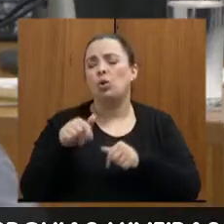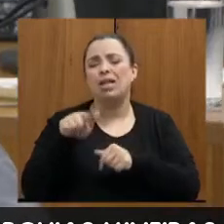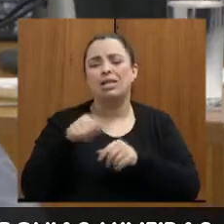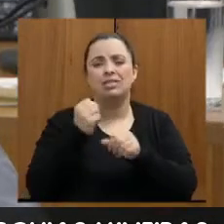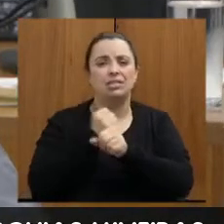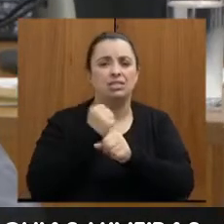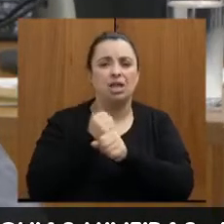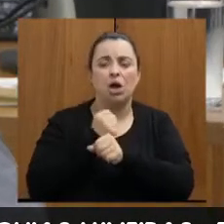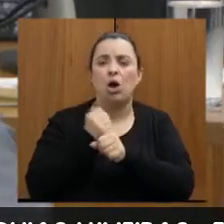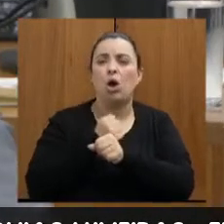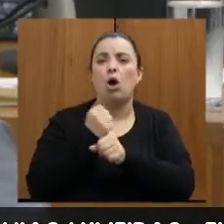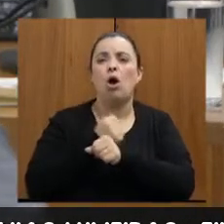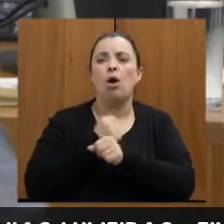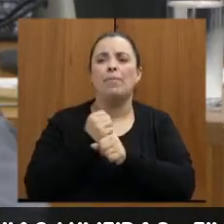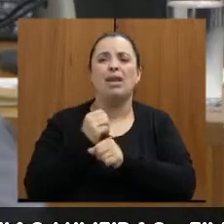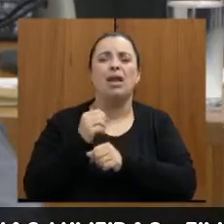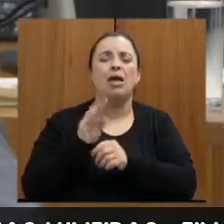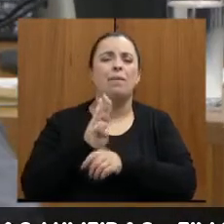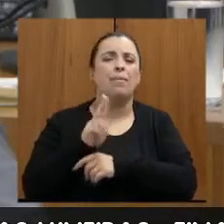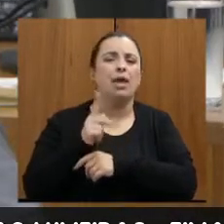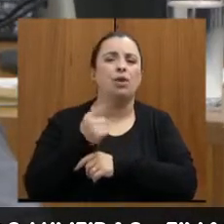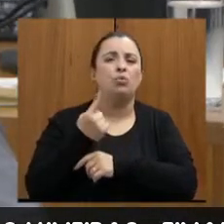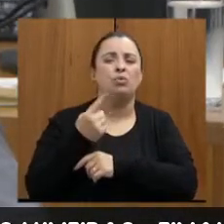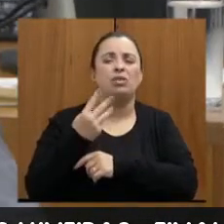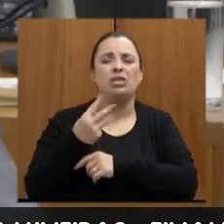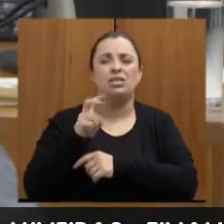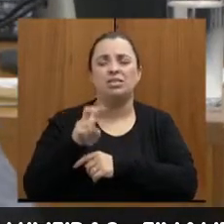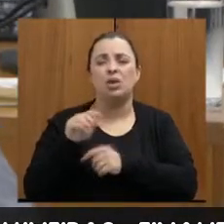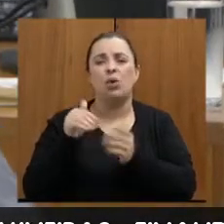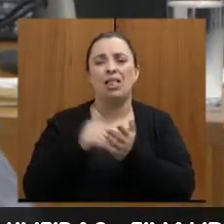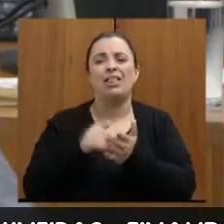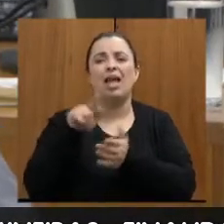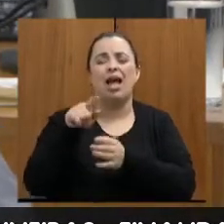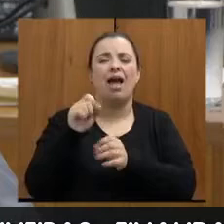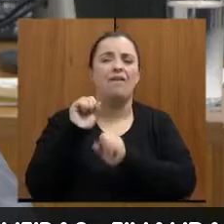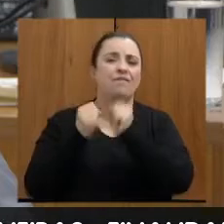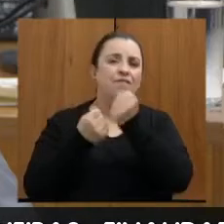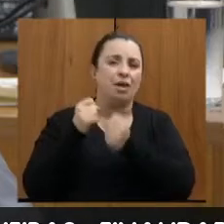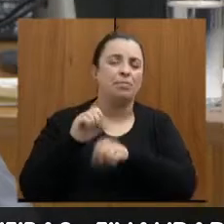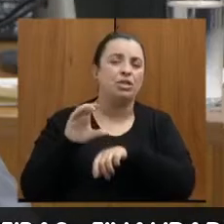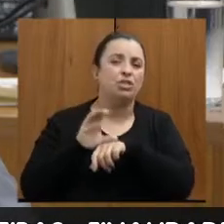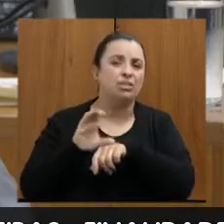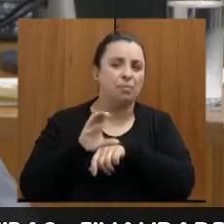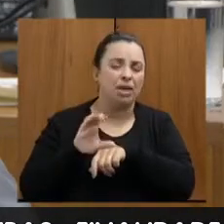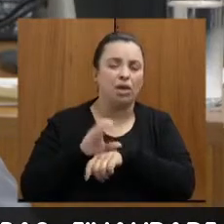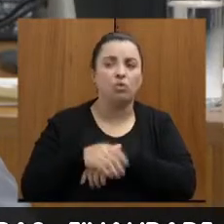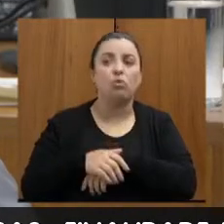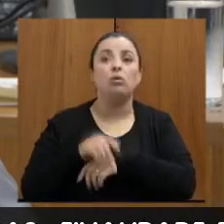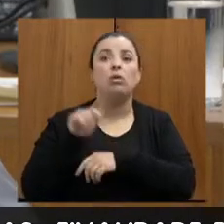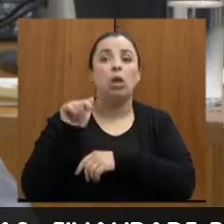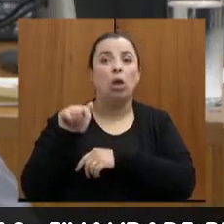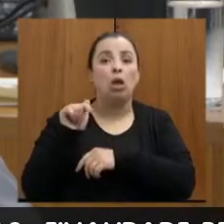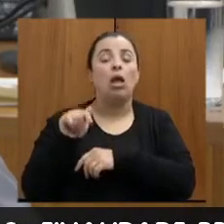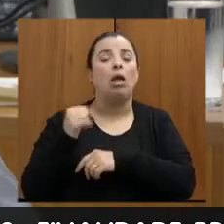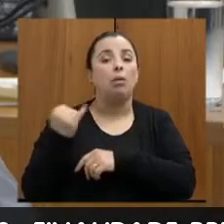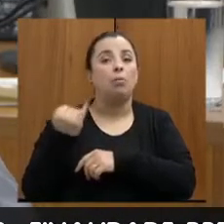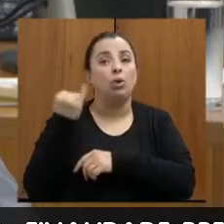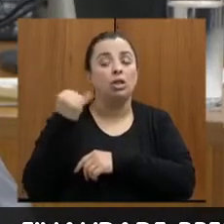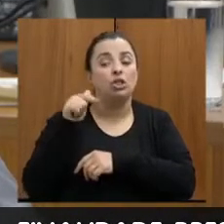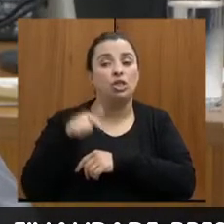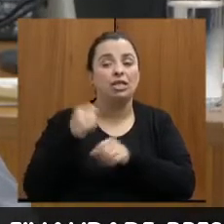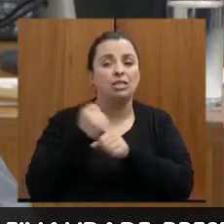frente à fábrica de cimento Então realmente é uma obra muito importante foi sonhada